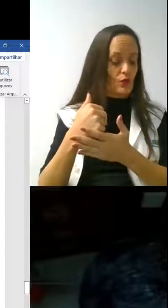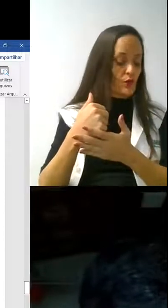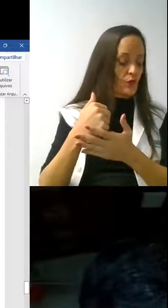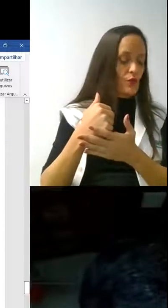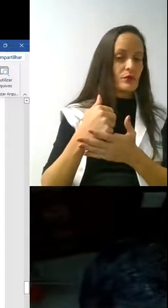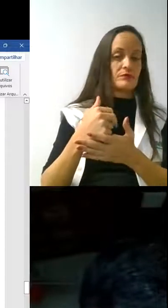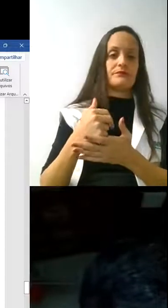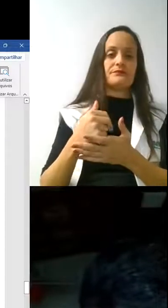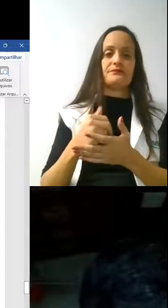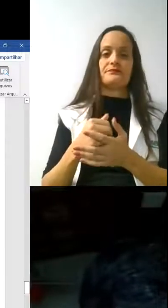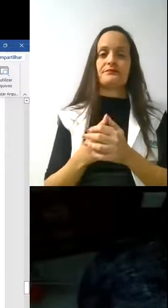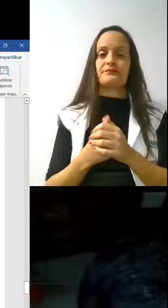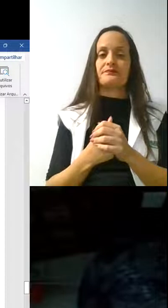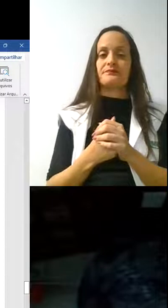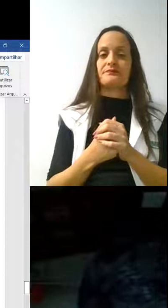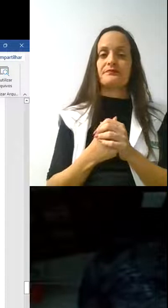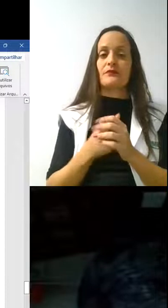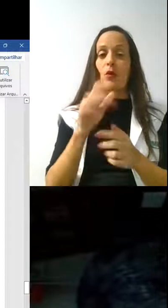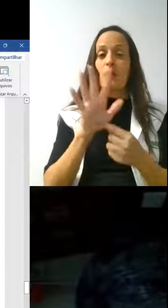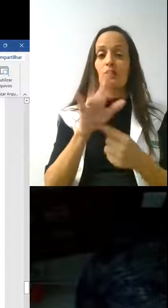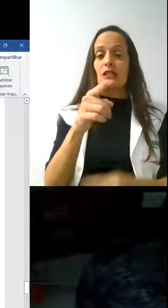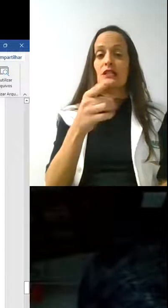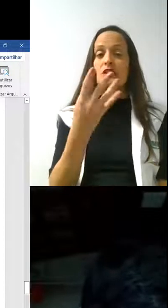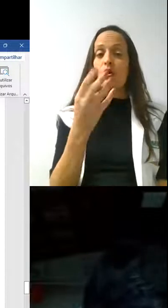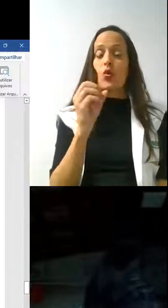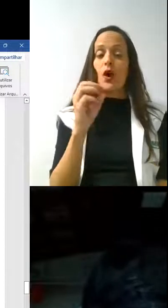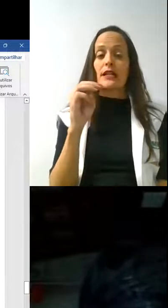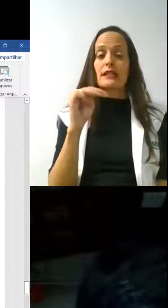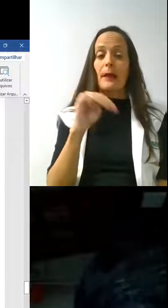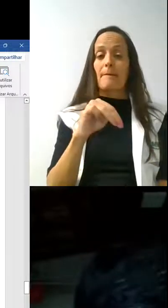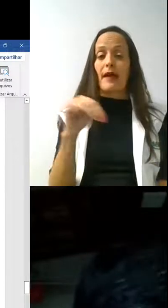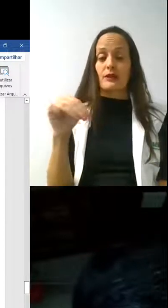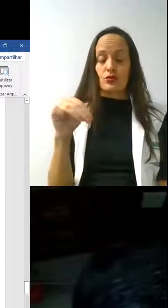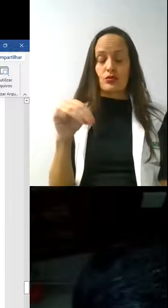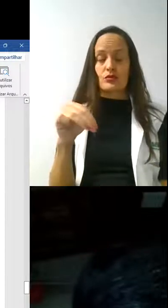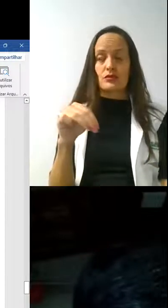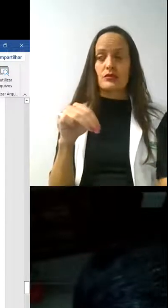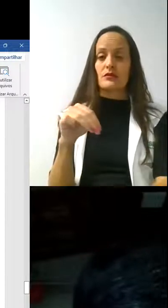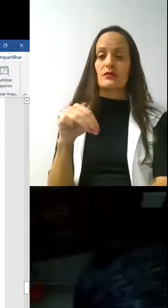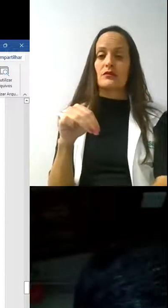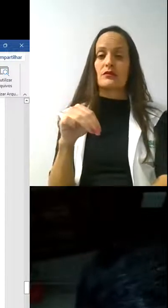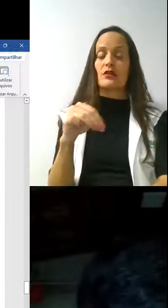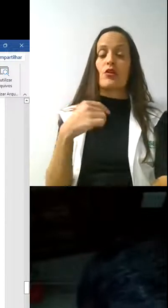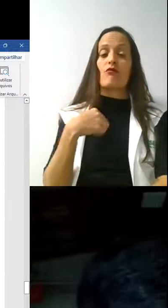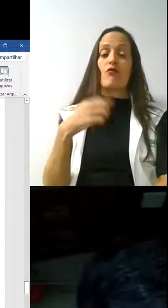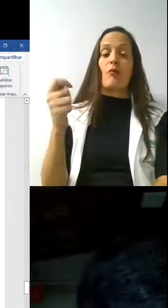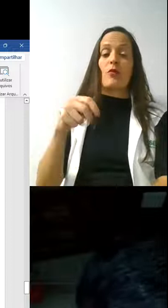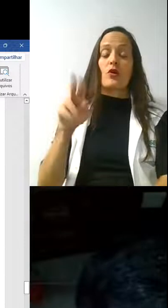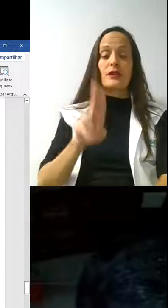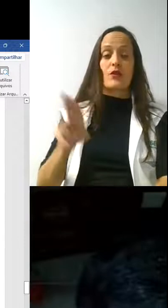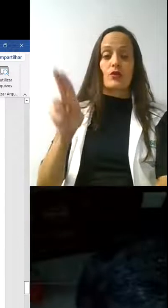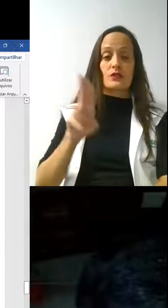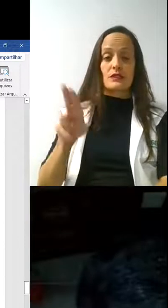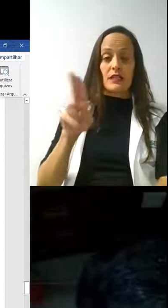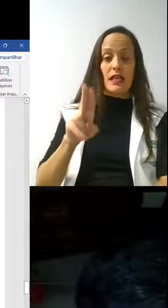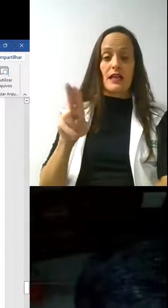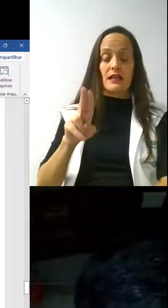desse vão aqui, ó, de 40 metros, eu vou poder fazer o desenho usando a escala de 1